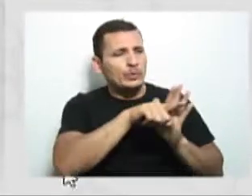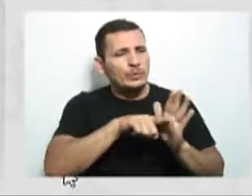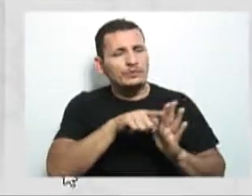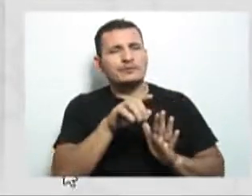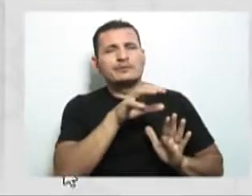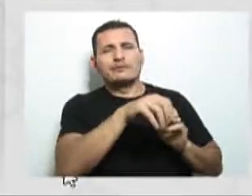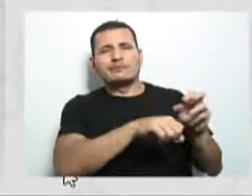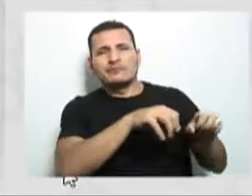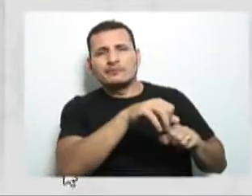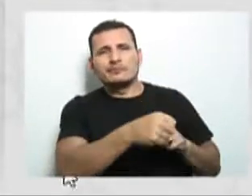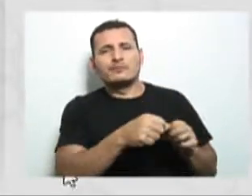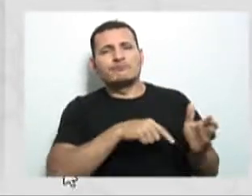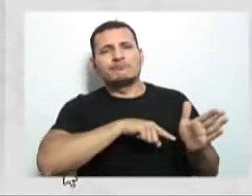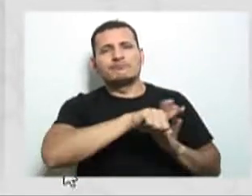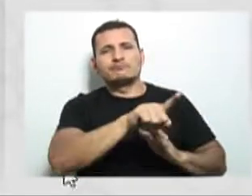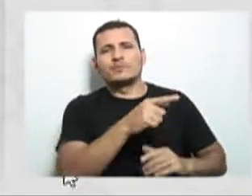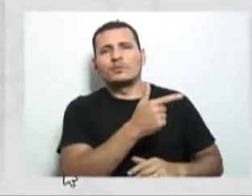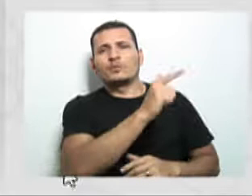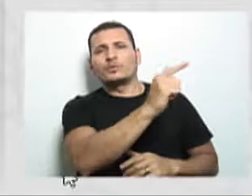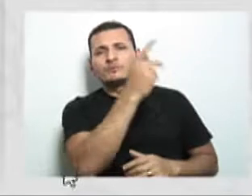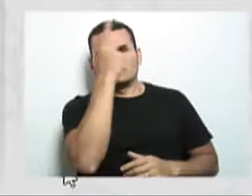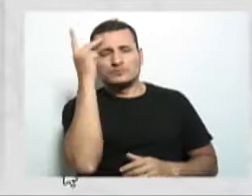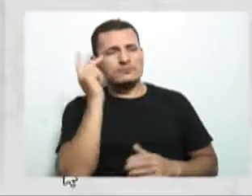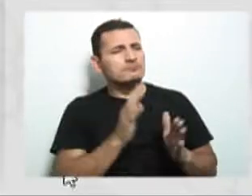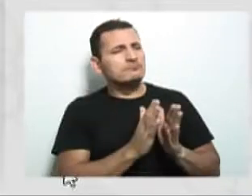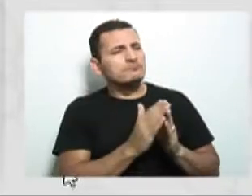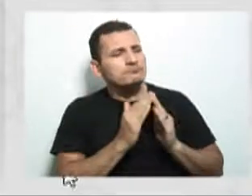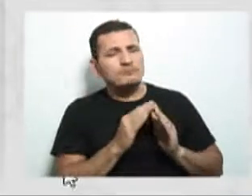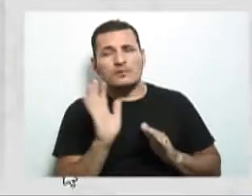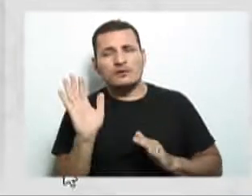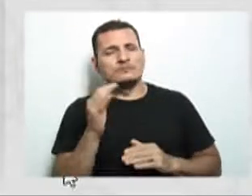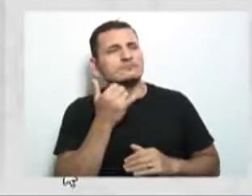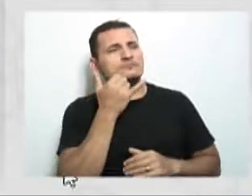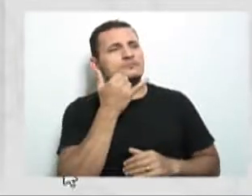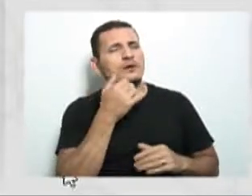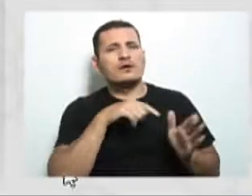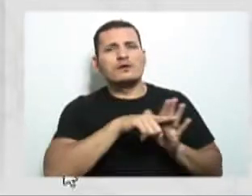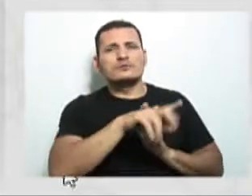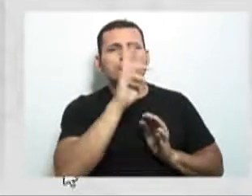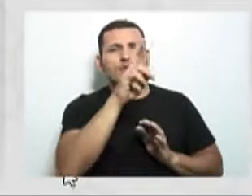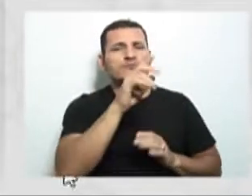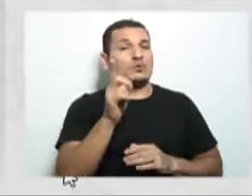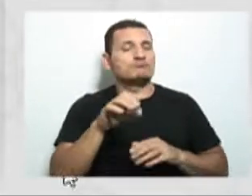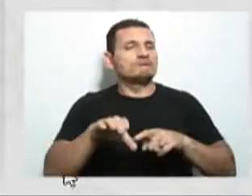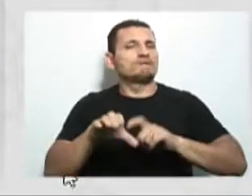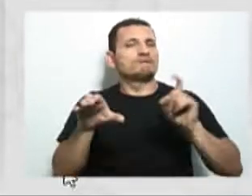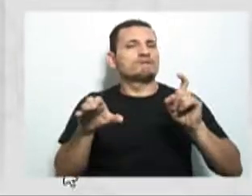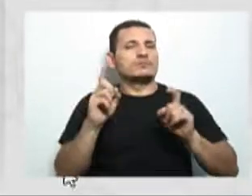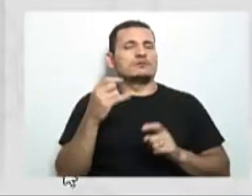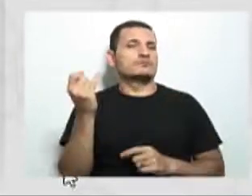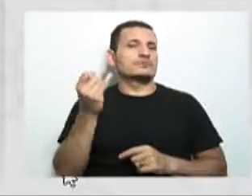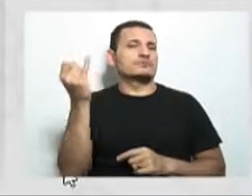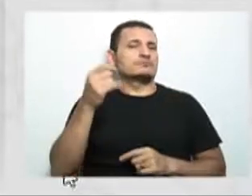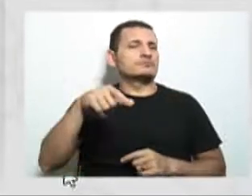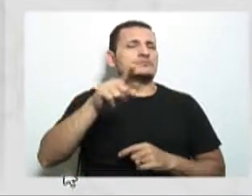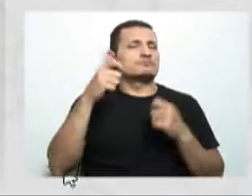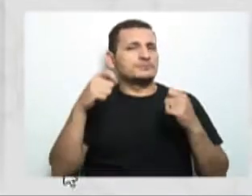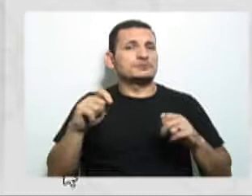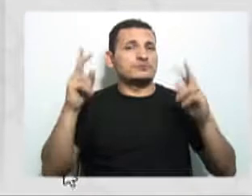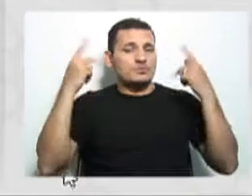precisando perguntar para outras pessoas, dá licença, vou perguntar para o chefe. Não, independência é fundamental. Seja um ser